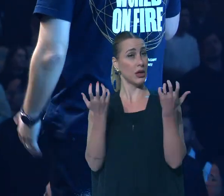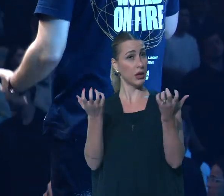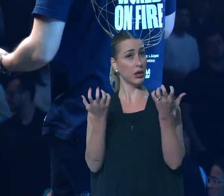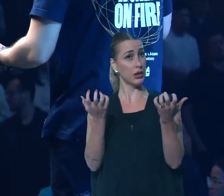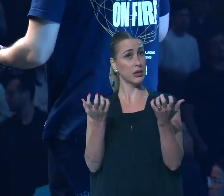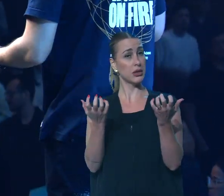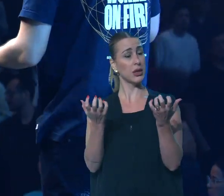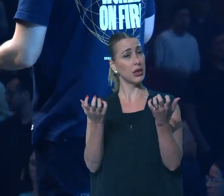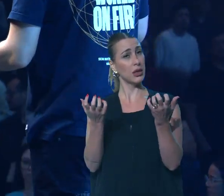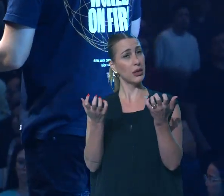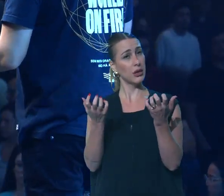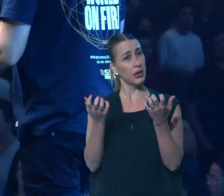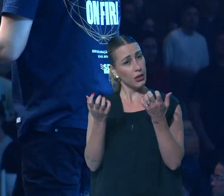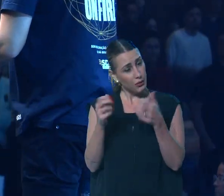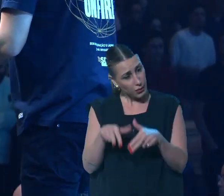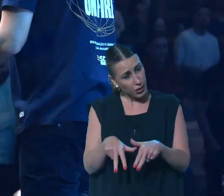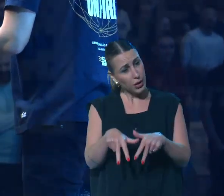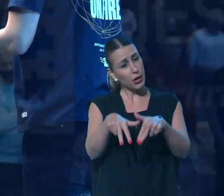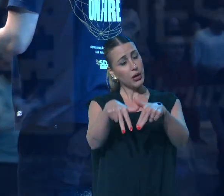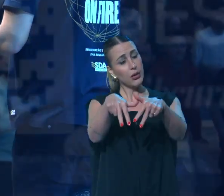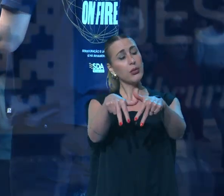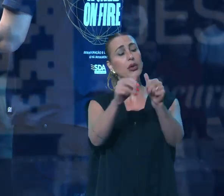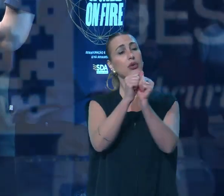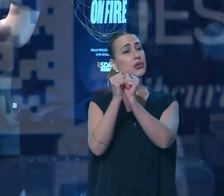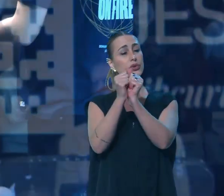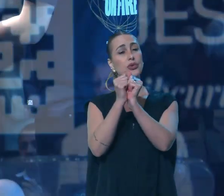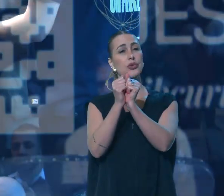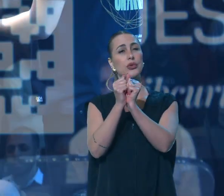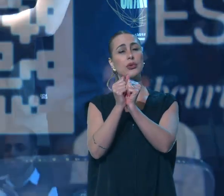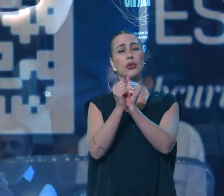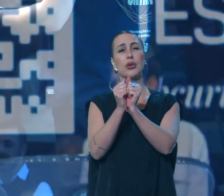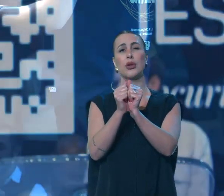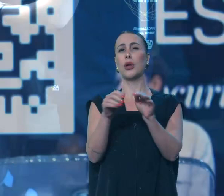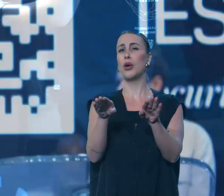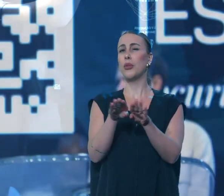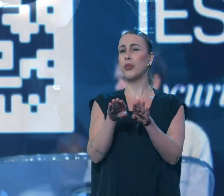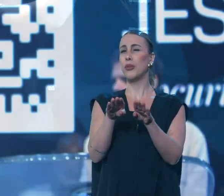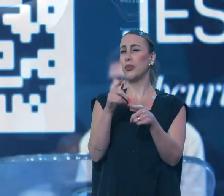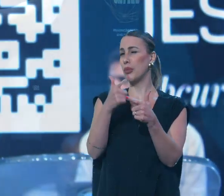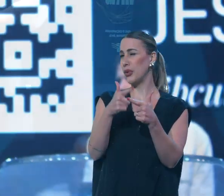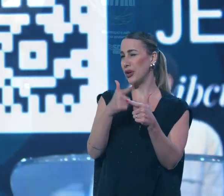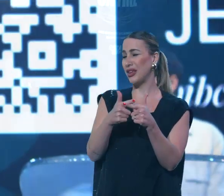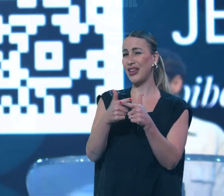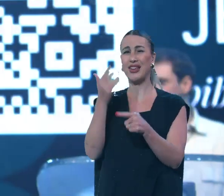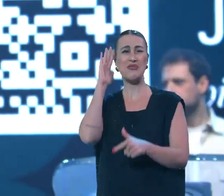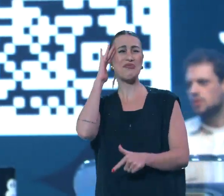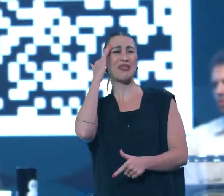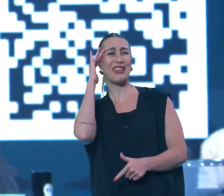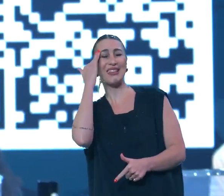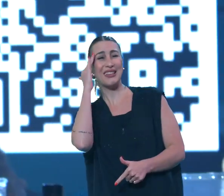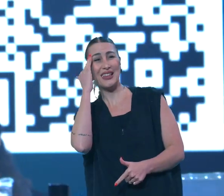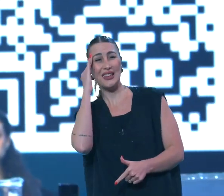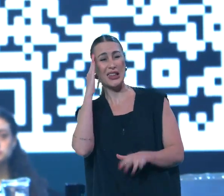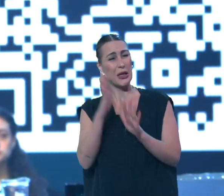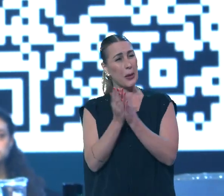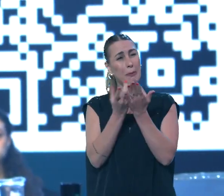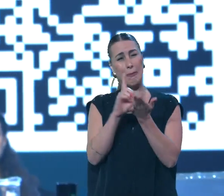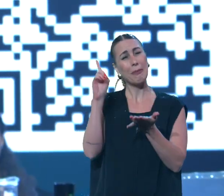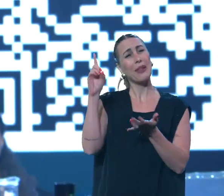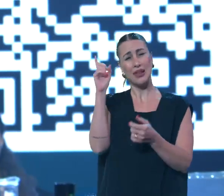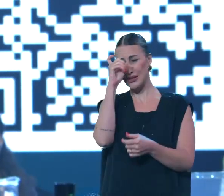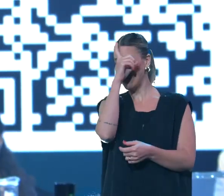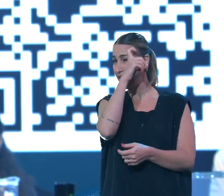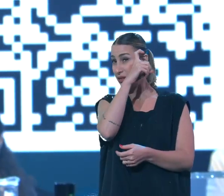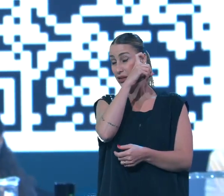tempo. Porque entender os escritos da palavra não são fáceis. E alguém que já está mais tempo na caminhada ajuda a gente muito